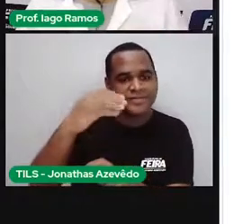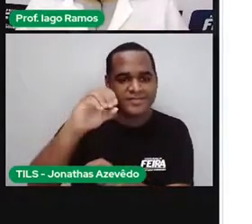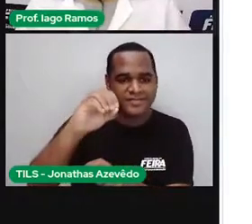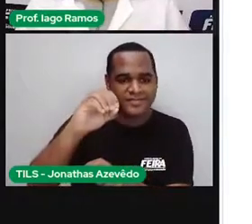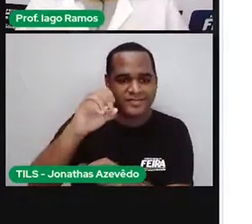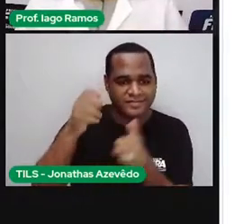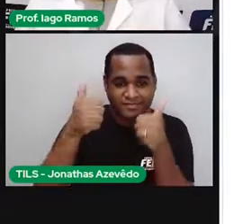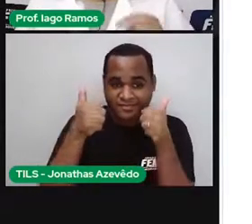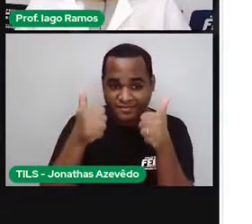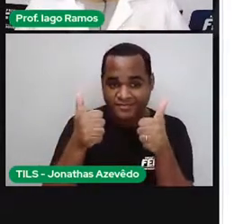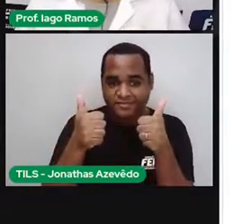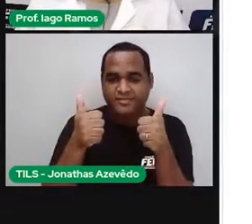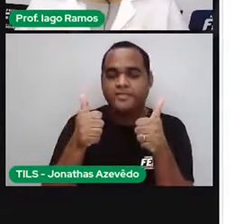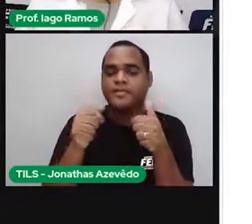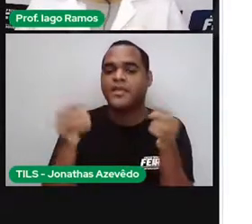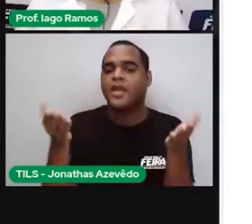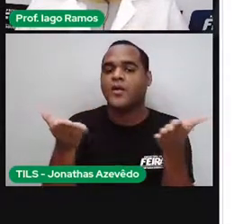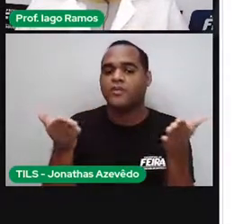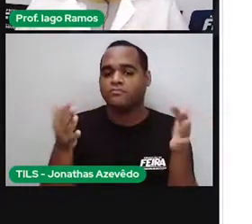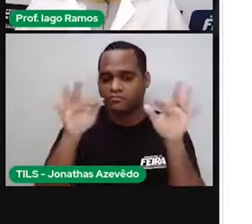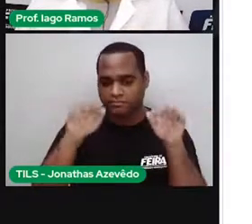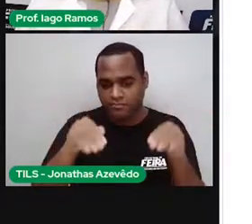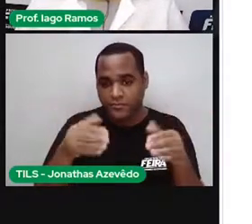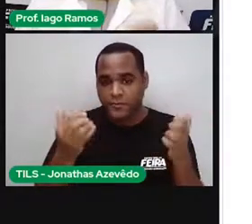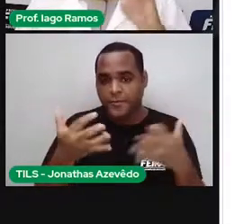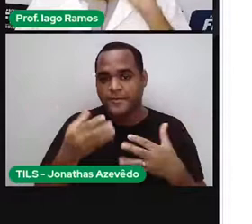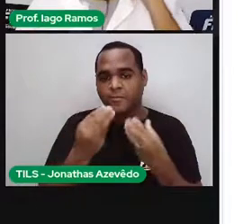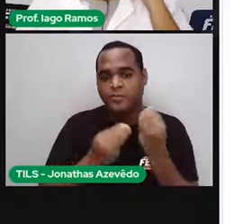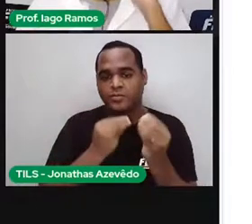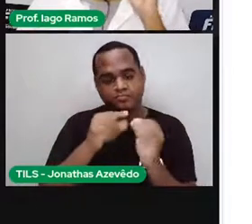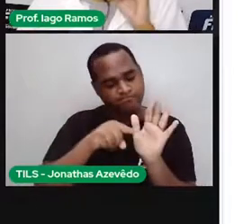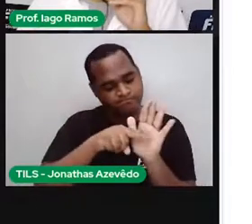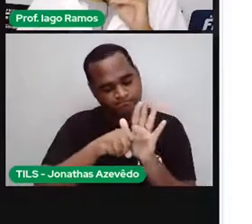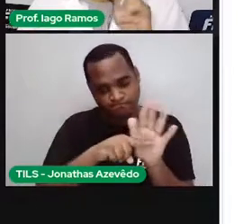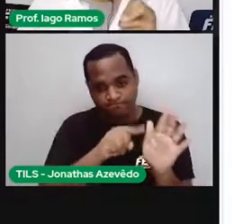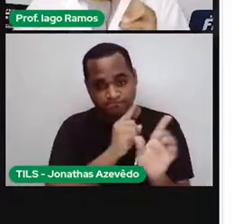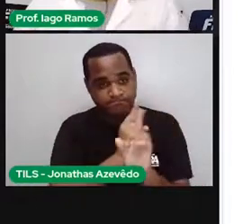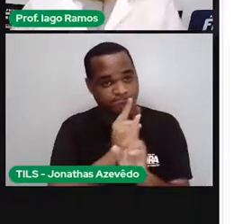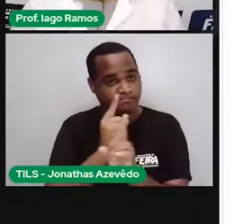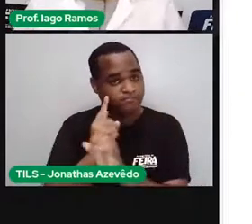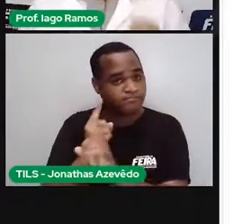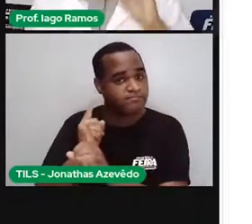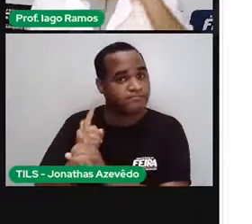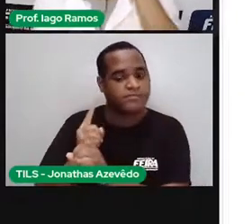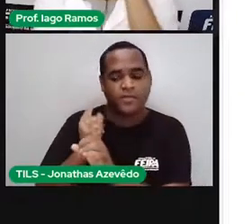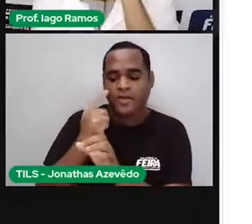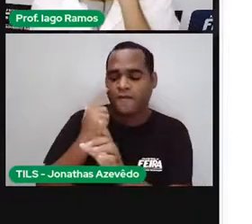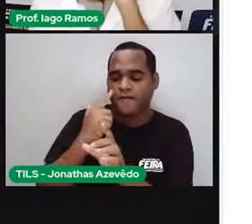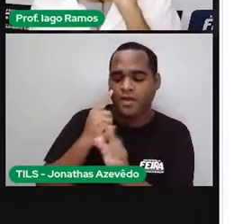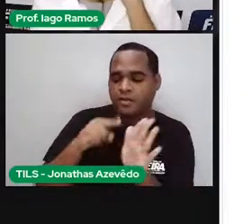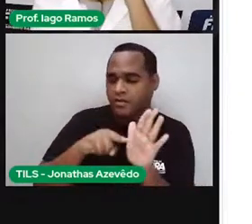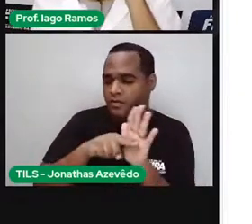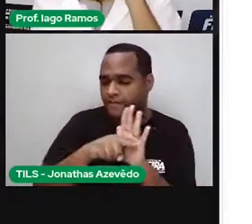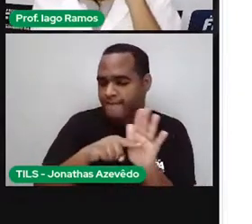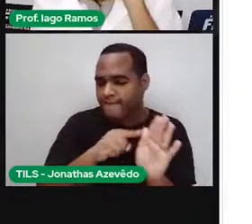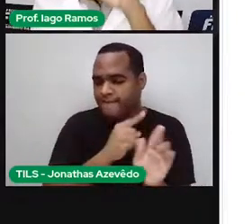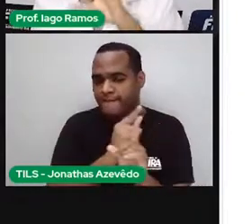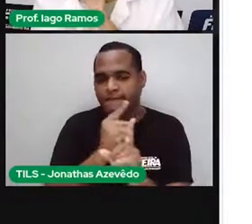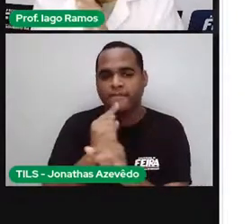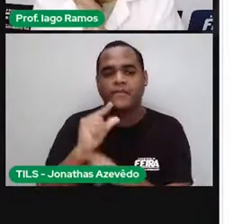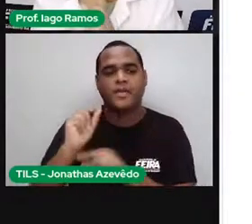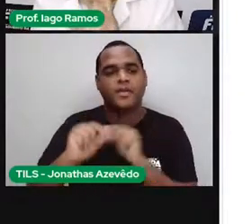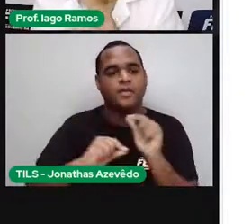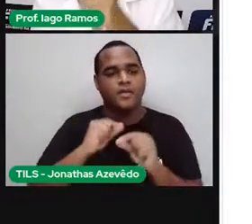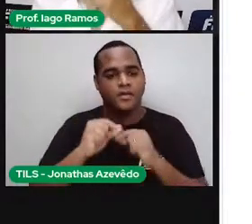e o final da investigação que é que a gente investigou aqui a área do quadrado de